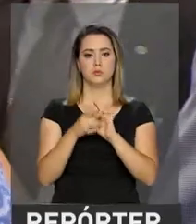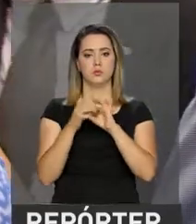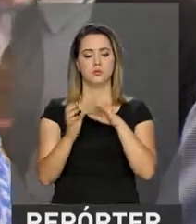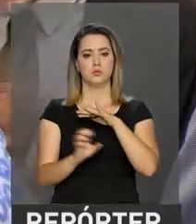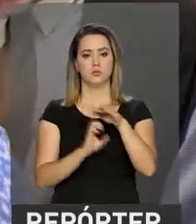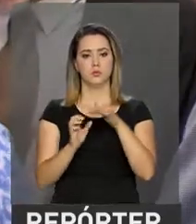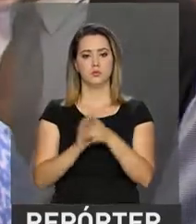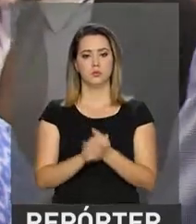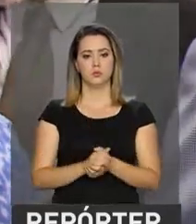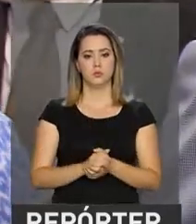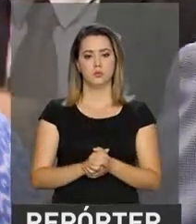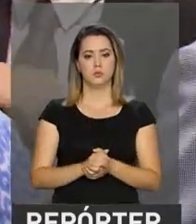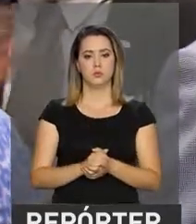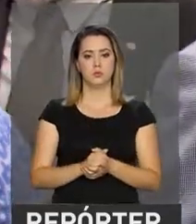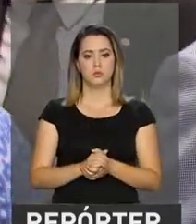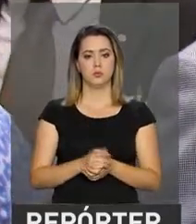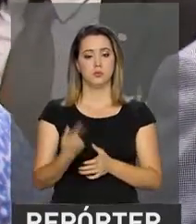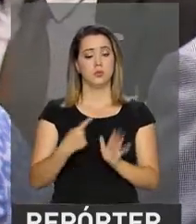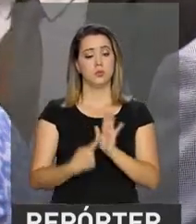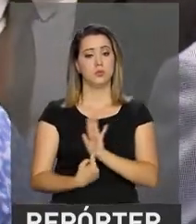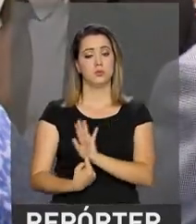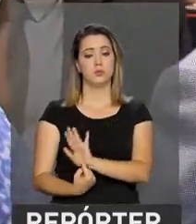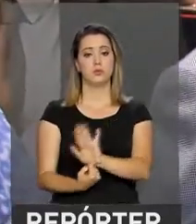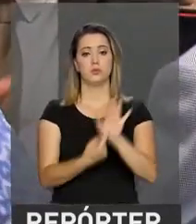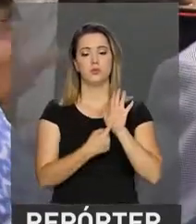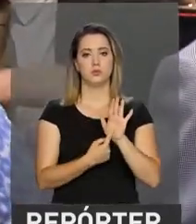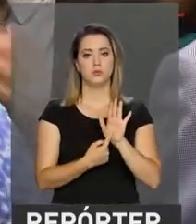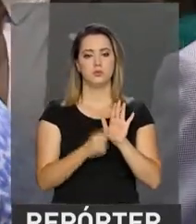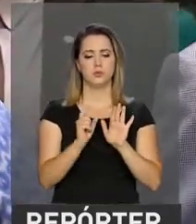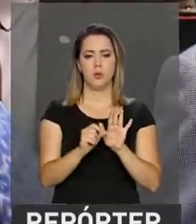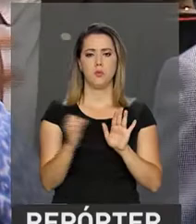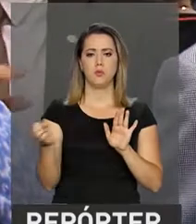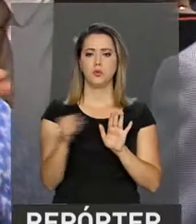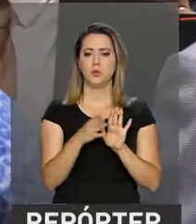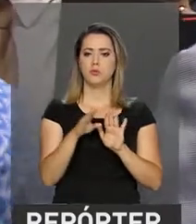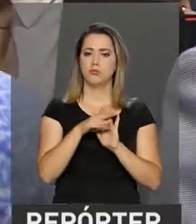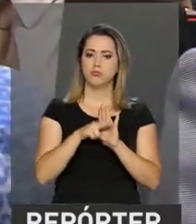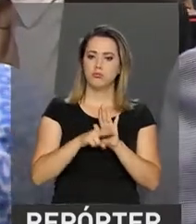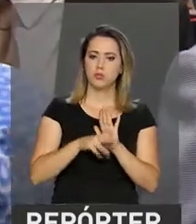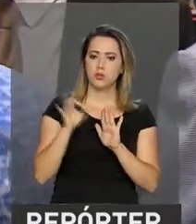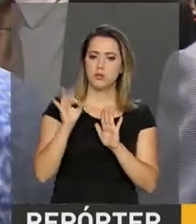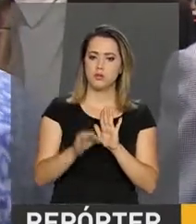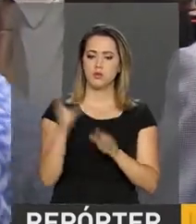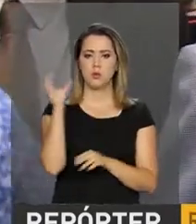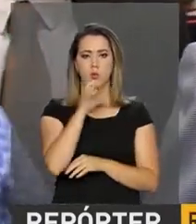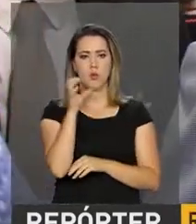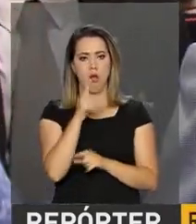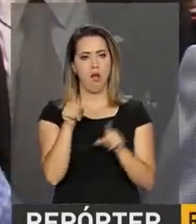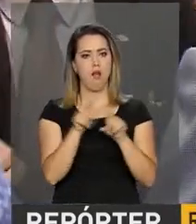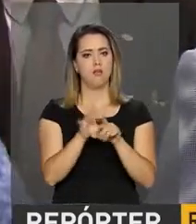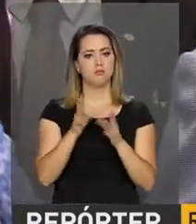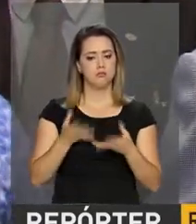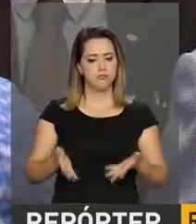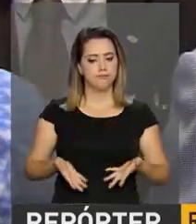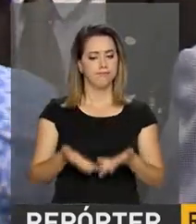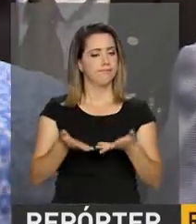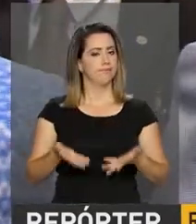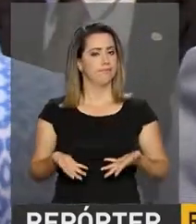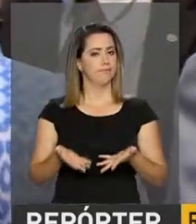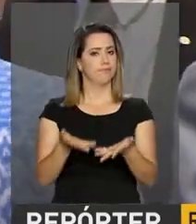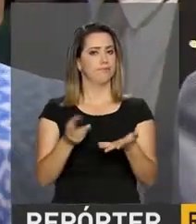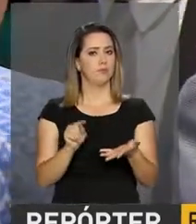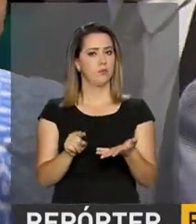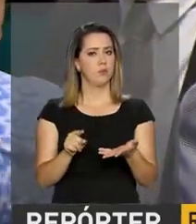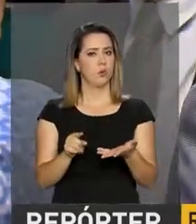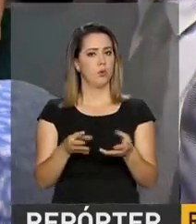A Embrapi tem dado demonstrações que é um modelo inovador, é ágil, cria um sistema de alavancagem